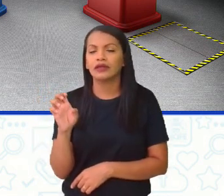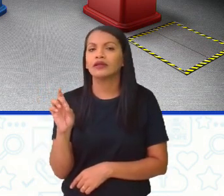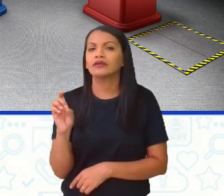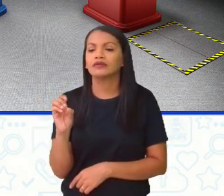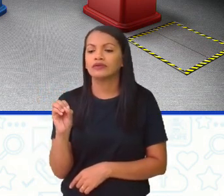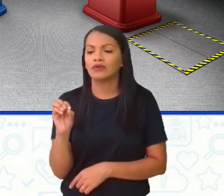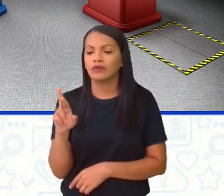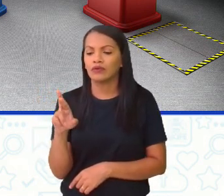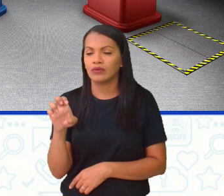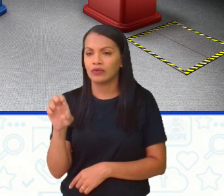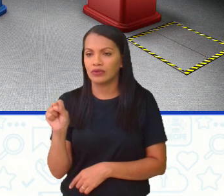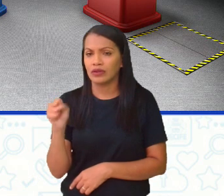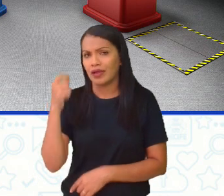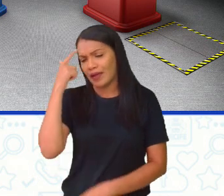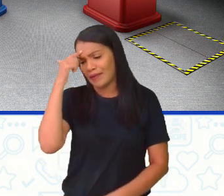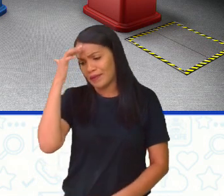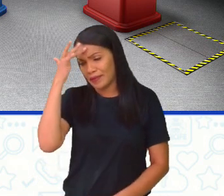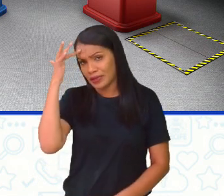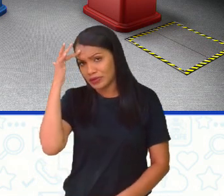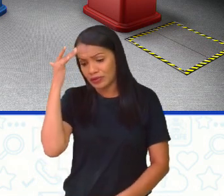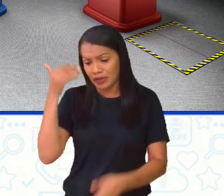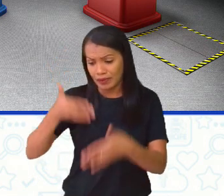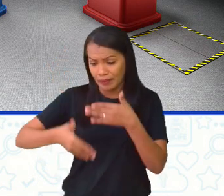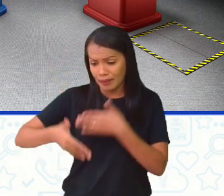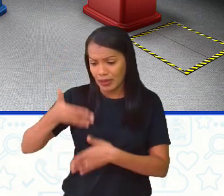não é, nos debates, nas discussões